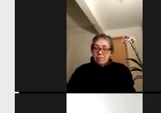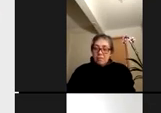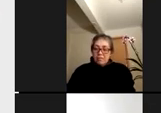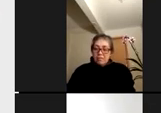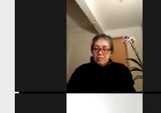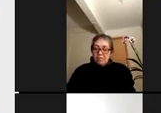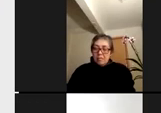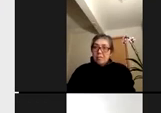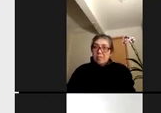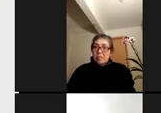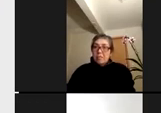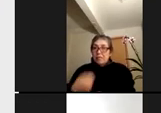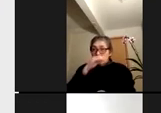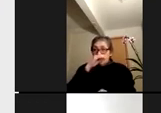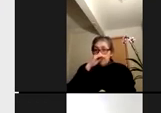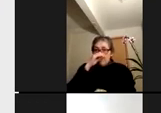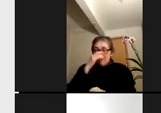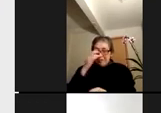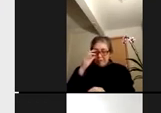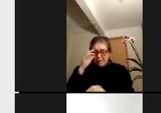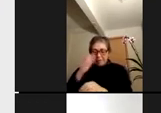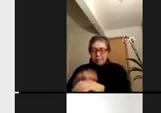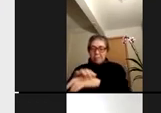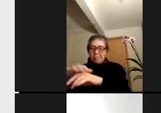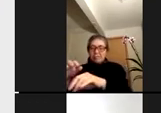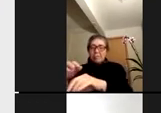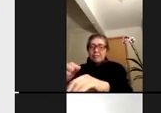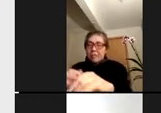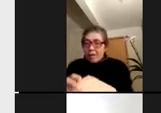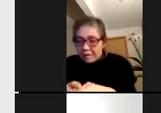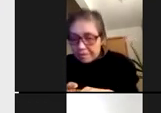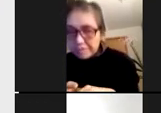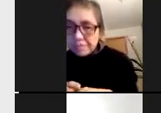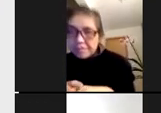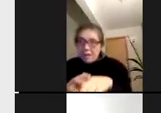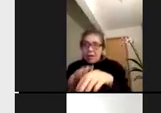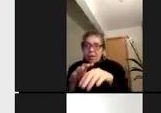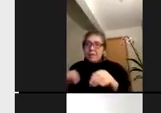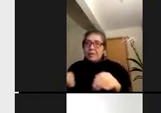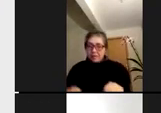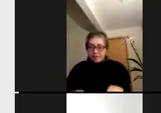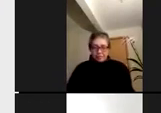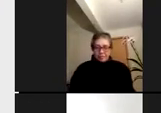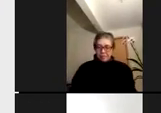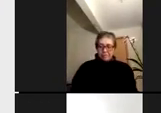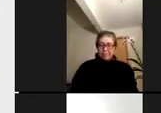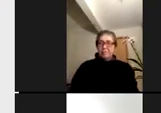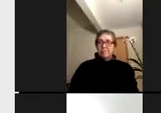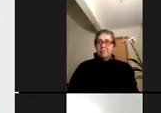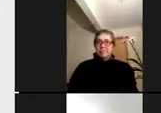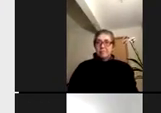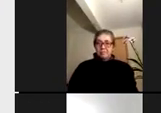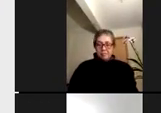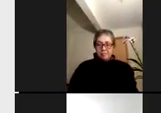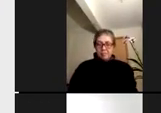em 2019, o maior acidente de trabalho no Brasil, em Brumadinho também, pela Vale,